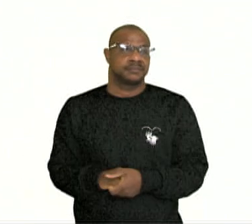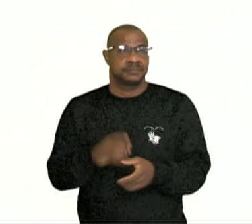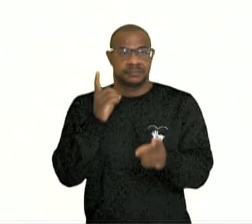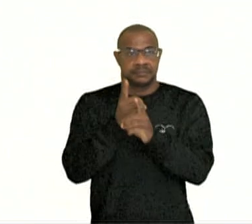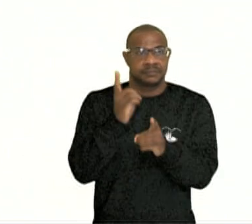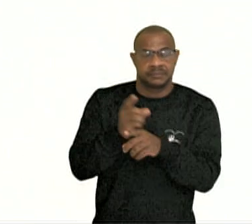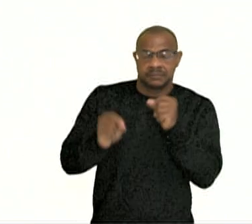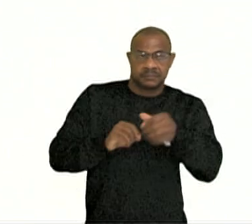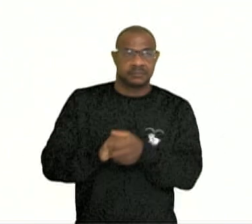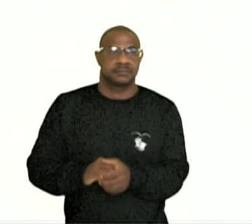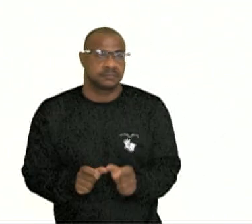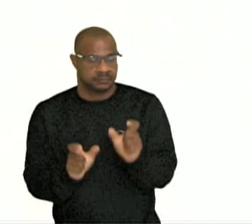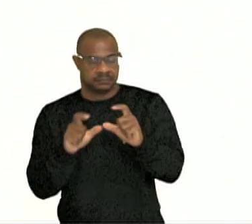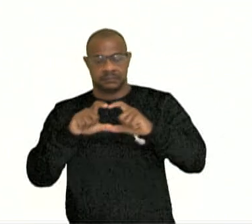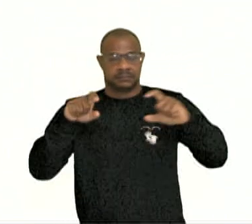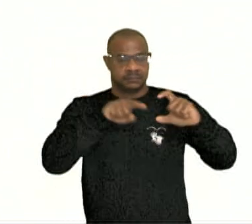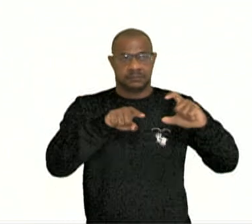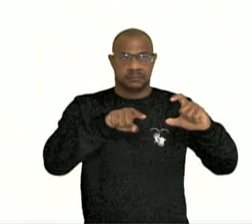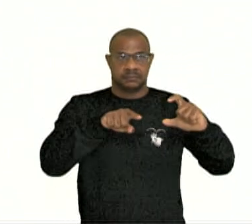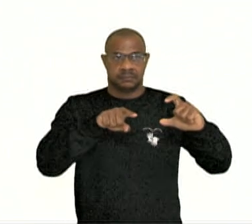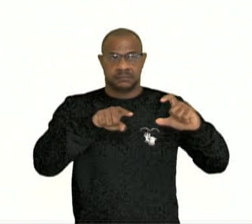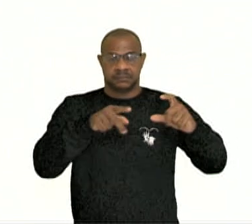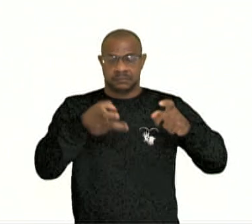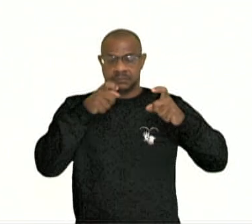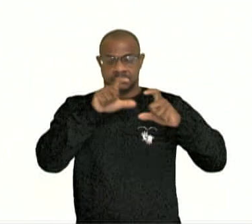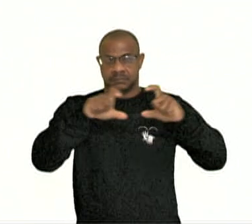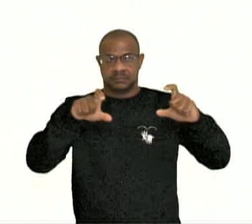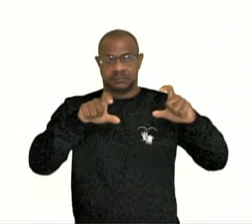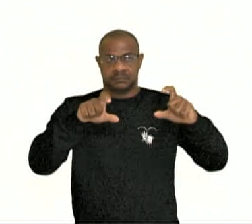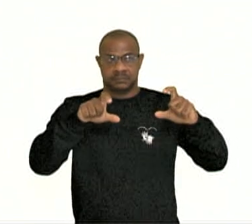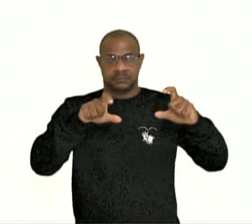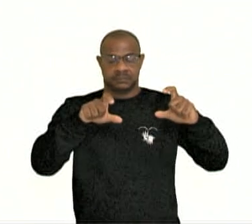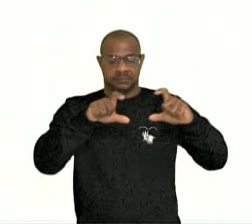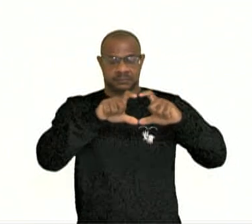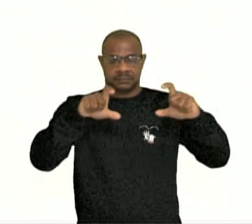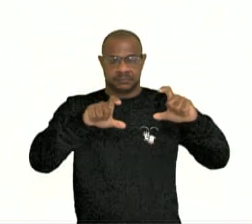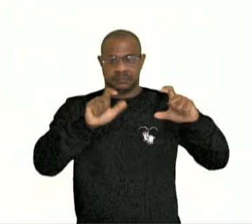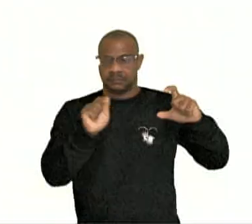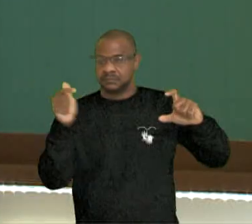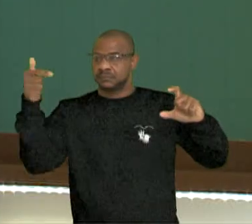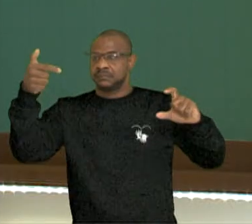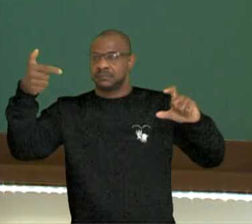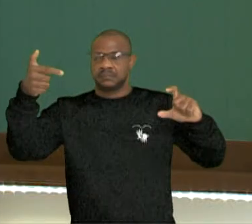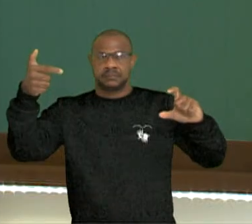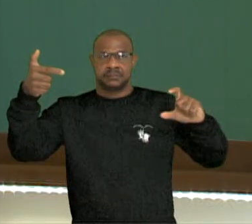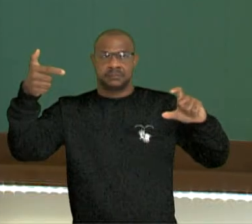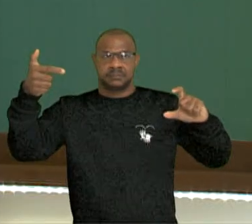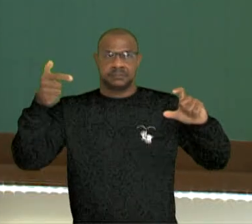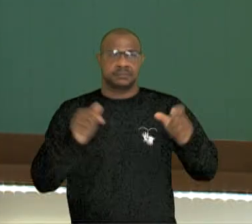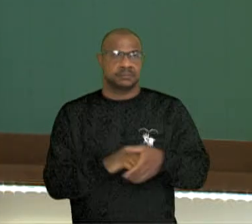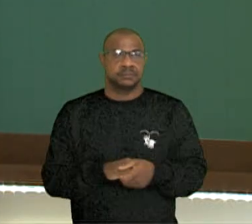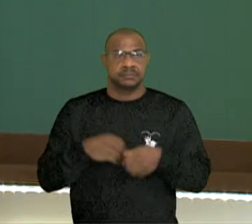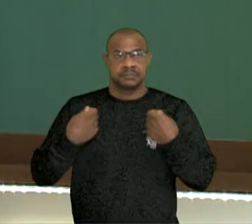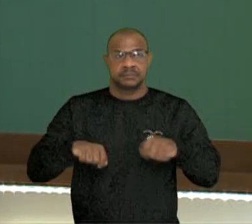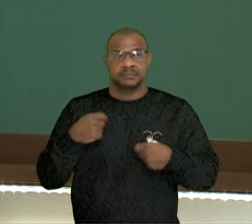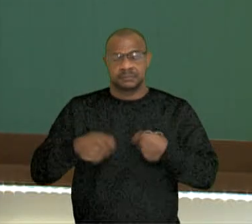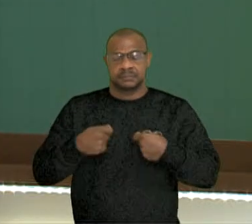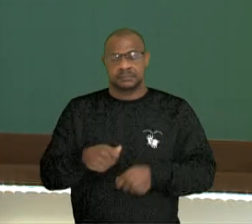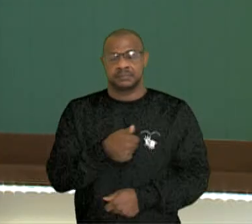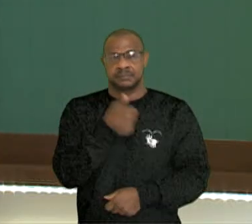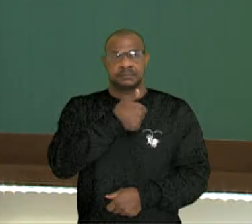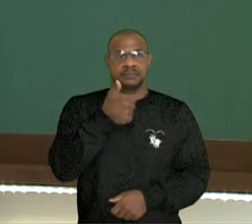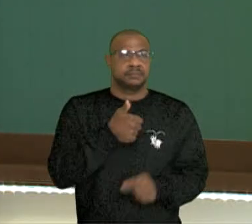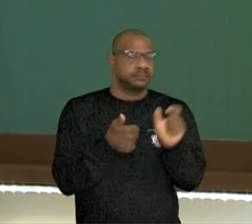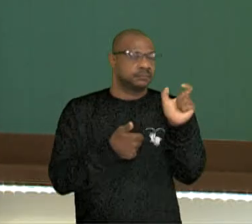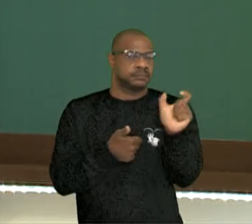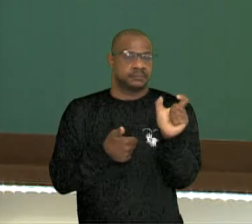um termo mais o outro ao quadrado. Dessa forma eu fatorei. Então, eu preciso do primeiro e do